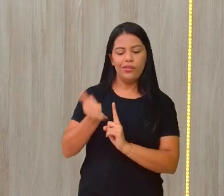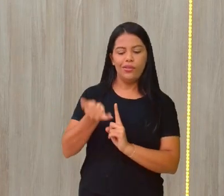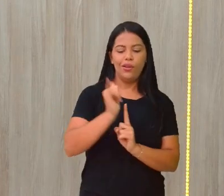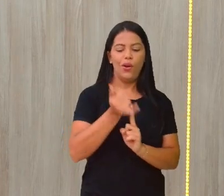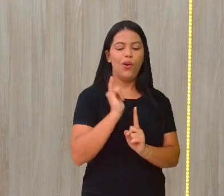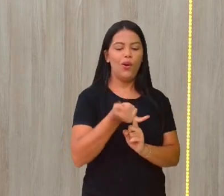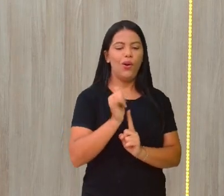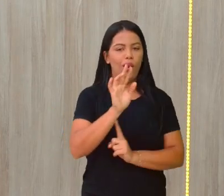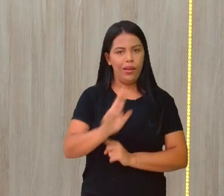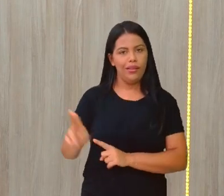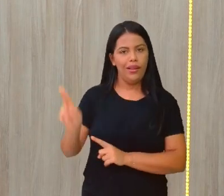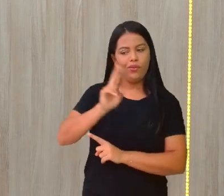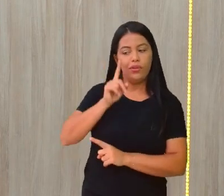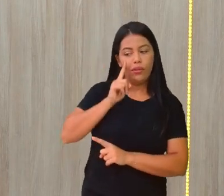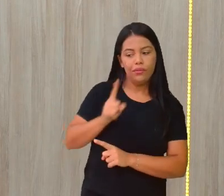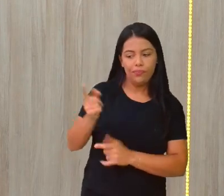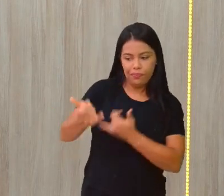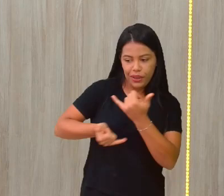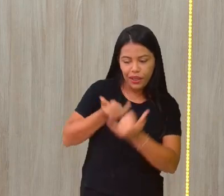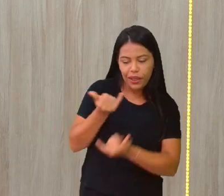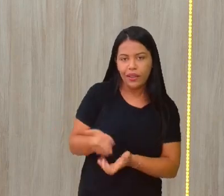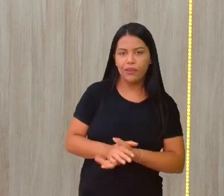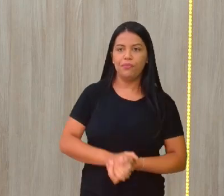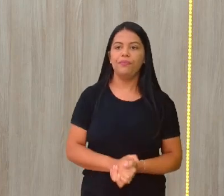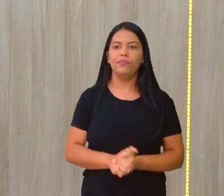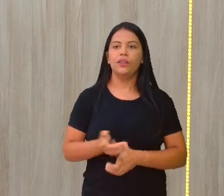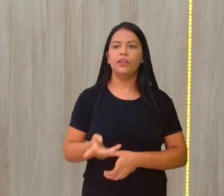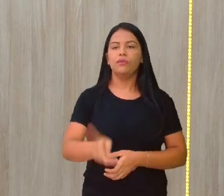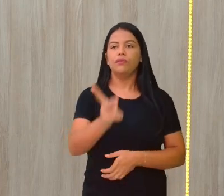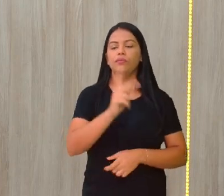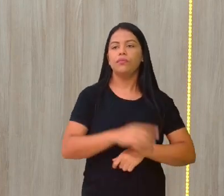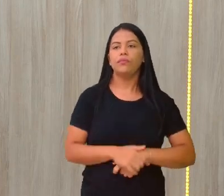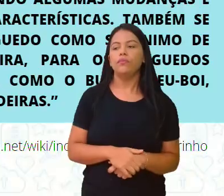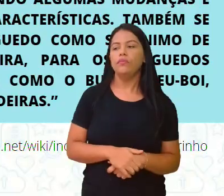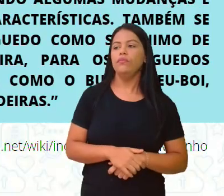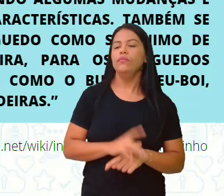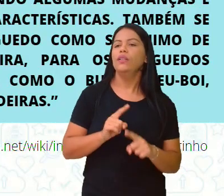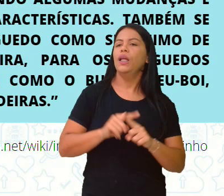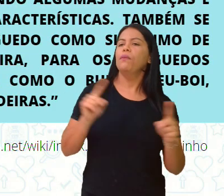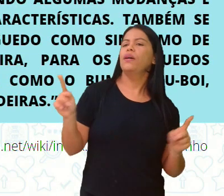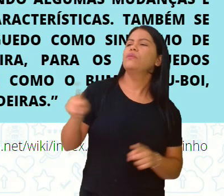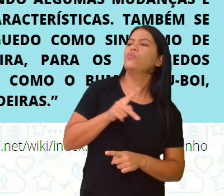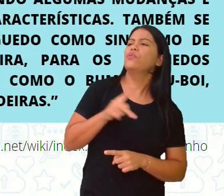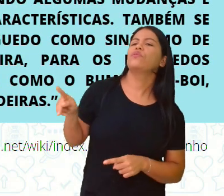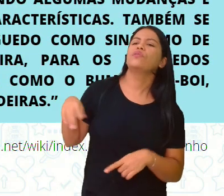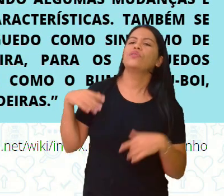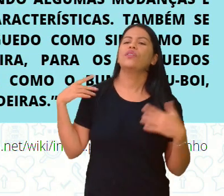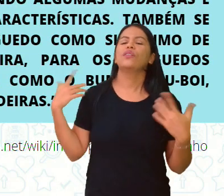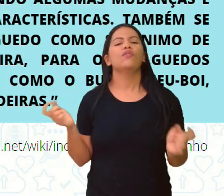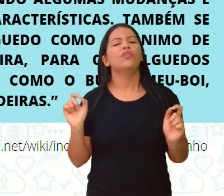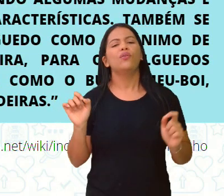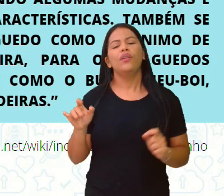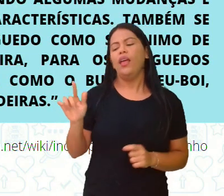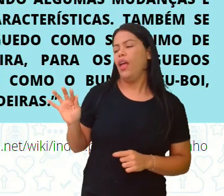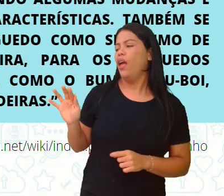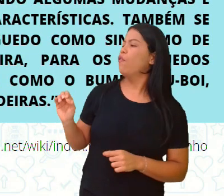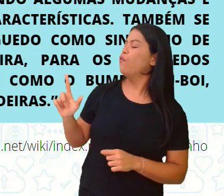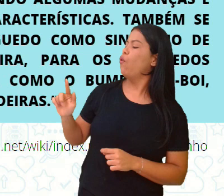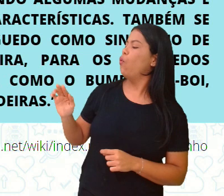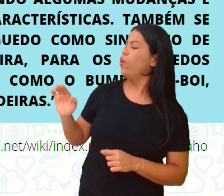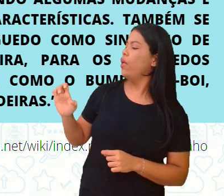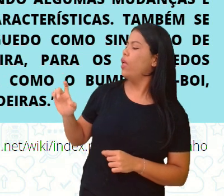através dos folguedos. Continuando. Mas, professora, finalmente, o que é folguedo, não é? A senhora fala